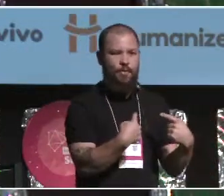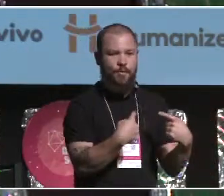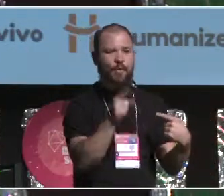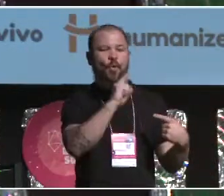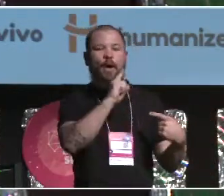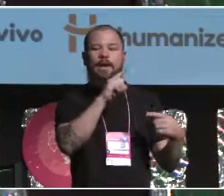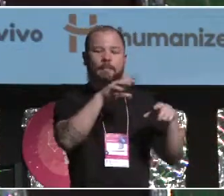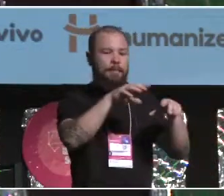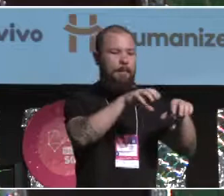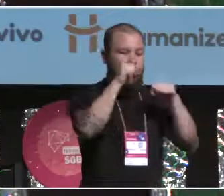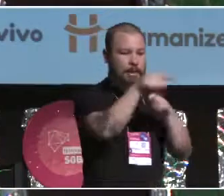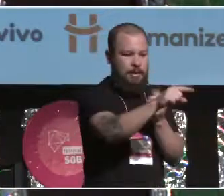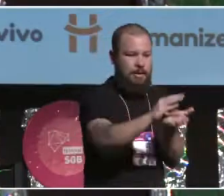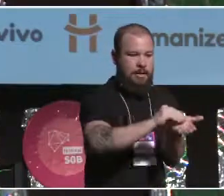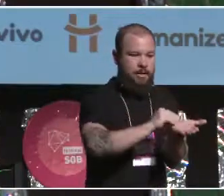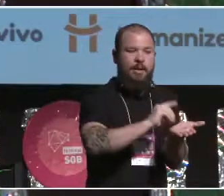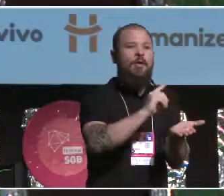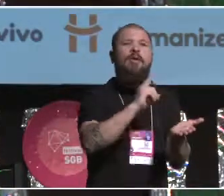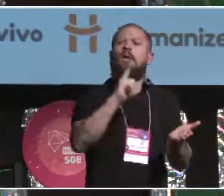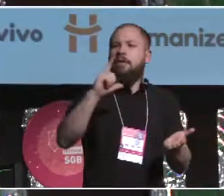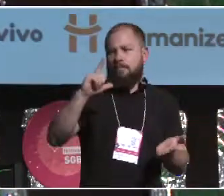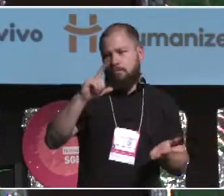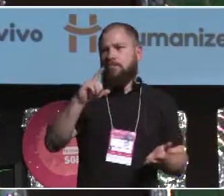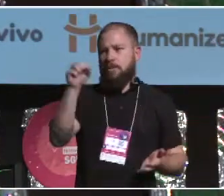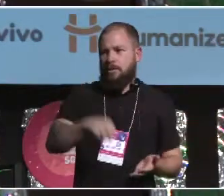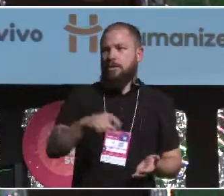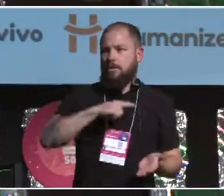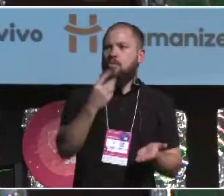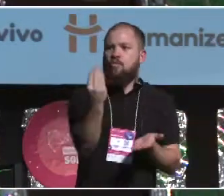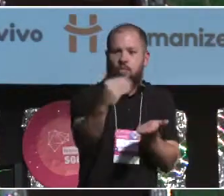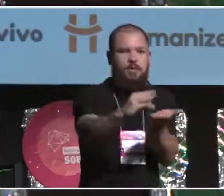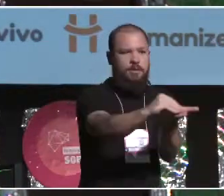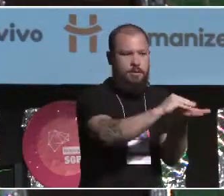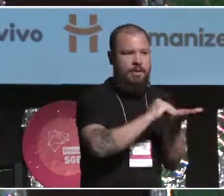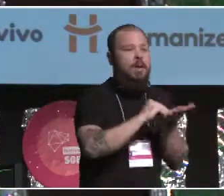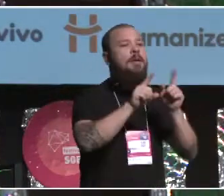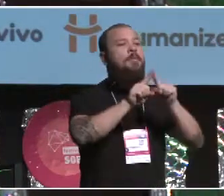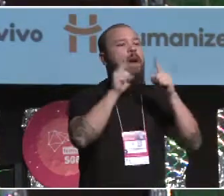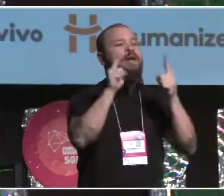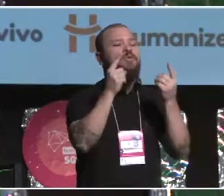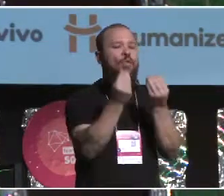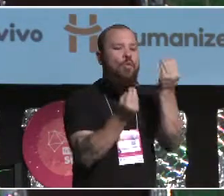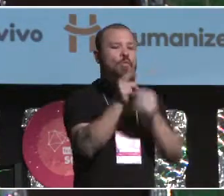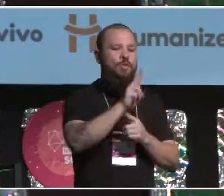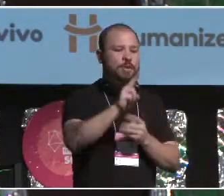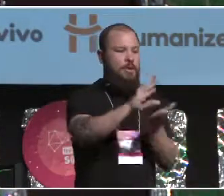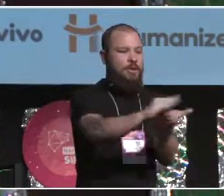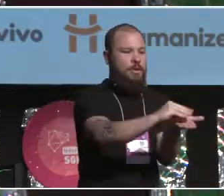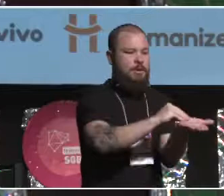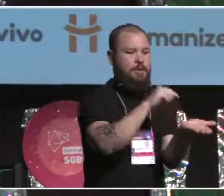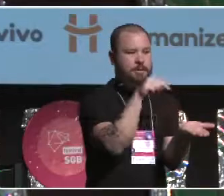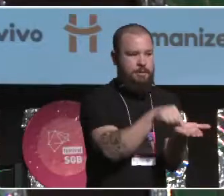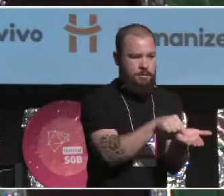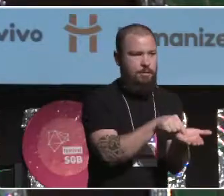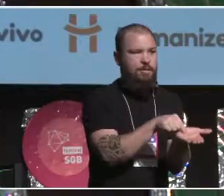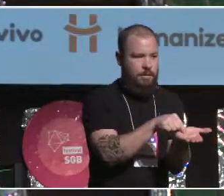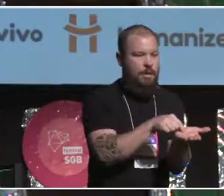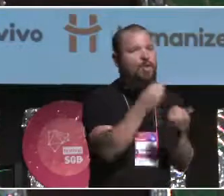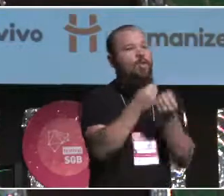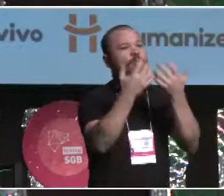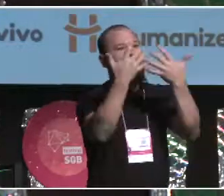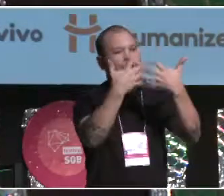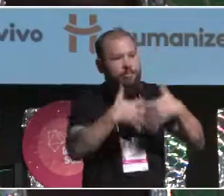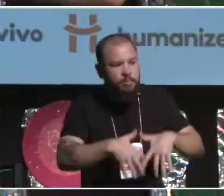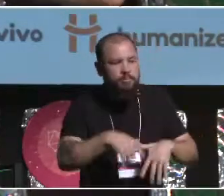capturar o dado. Dado tem de monte. O desafio agora é o que a gente faz com isso, e que talvez seja menos uma questão estruturada e